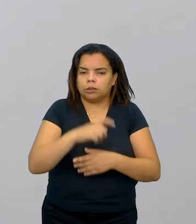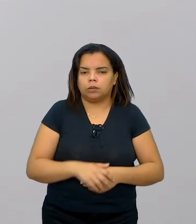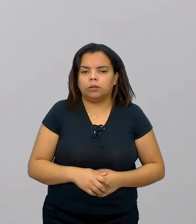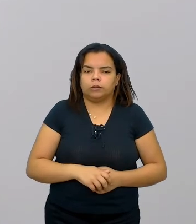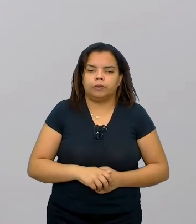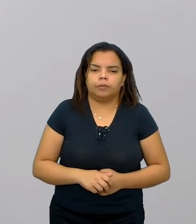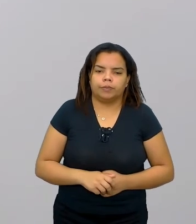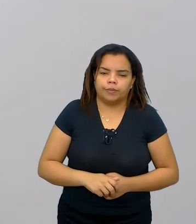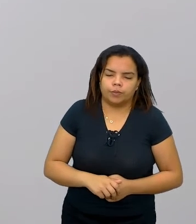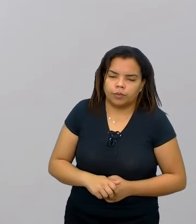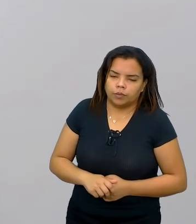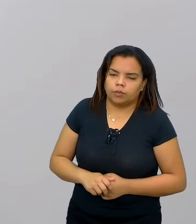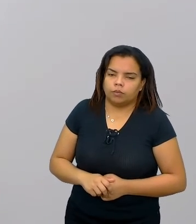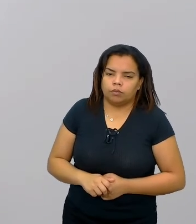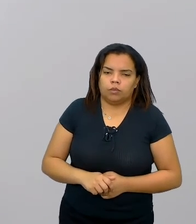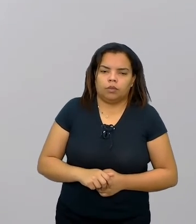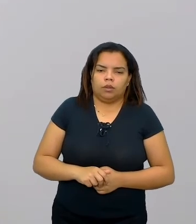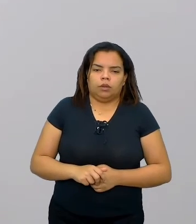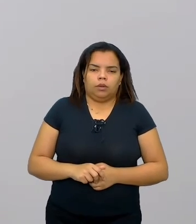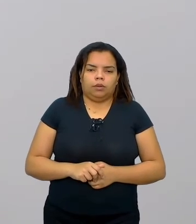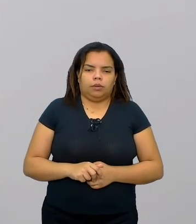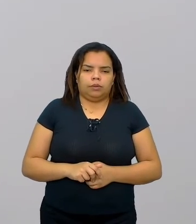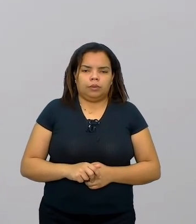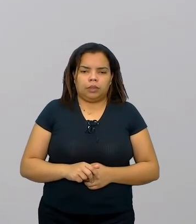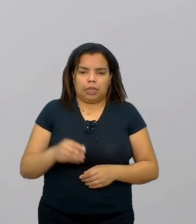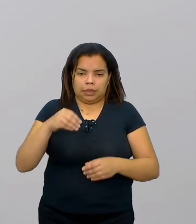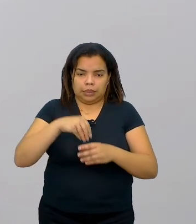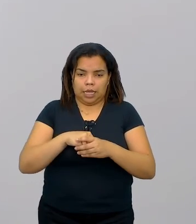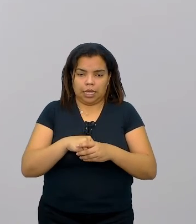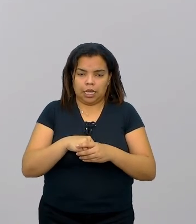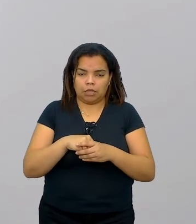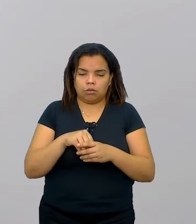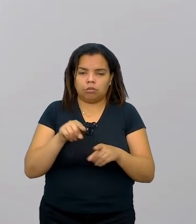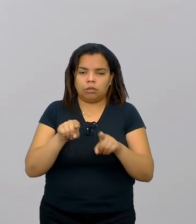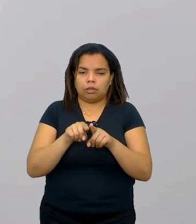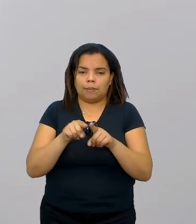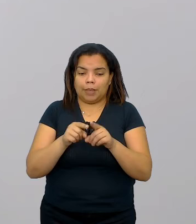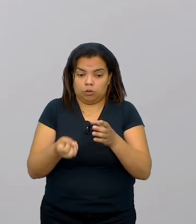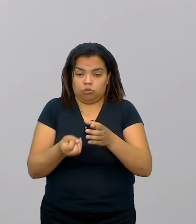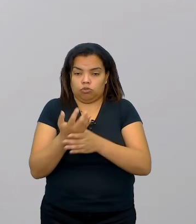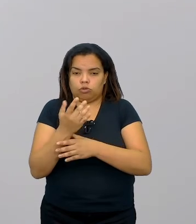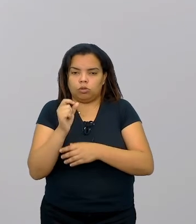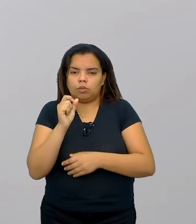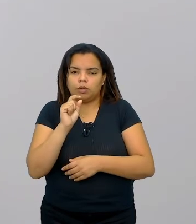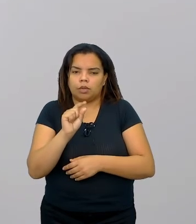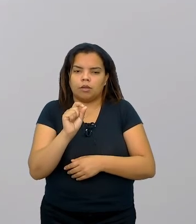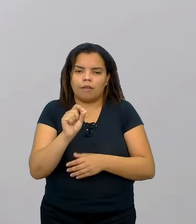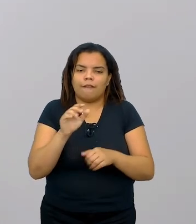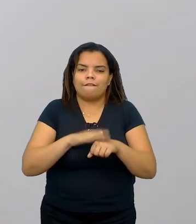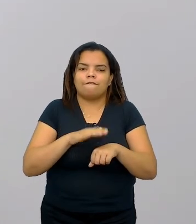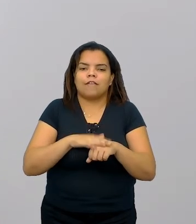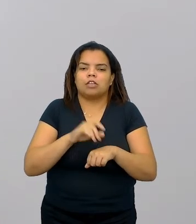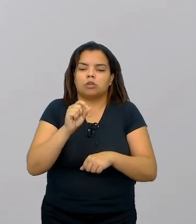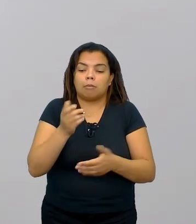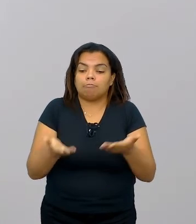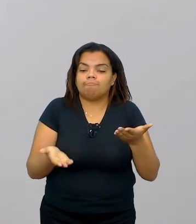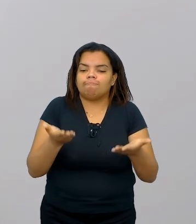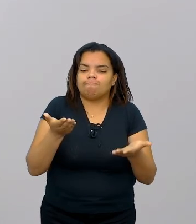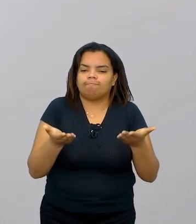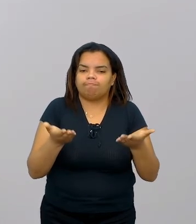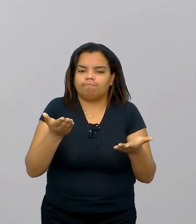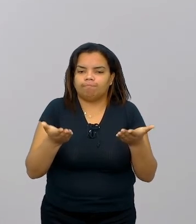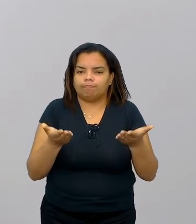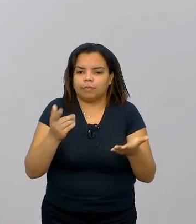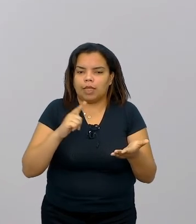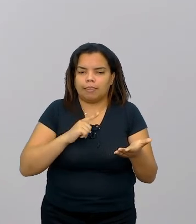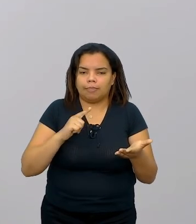consiga identificar a questão aí da hemofilia. Dentro do diagnóstico, a maioria das vezes se faz as dosagens. Então a gente tem, olha